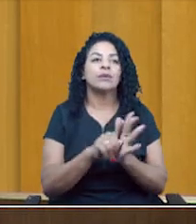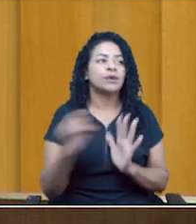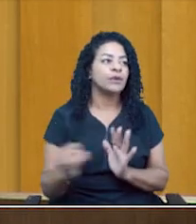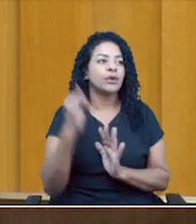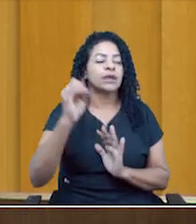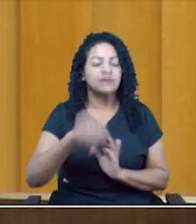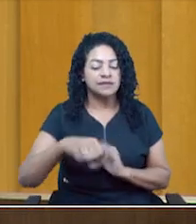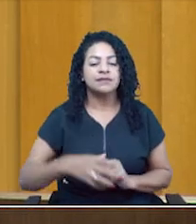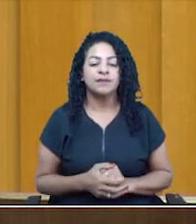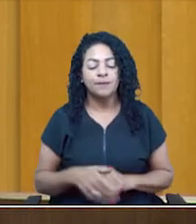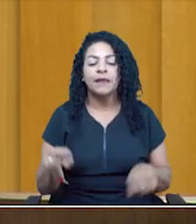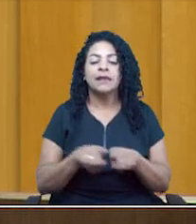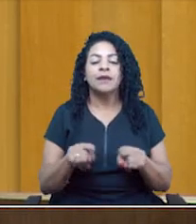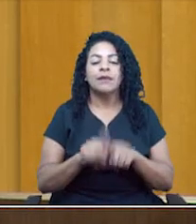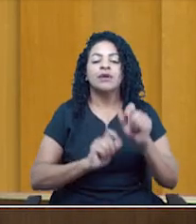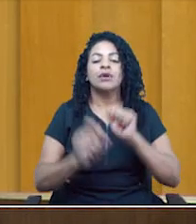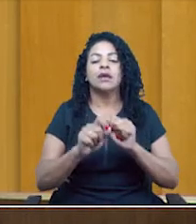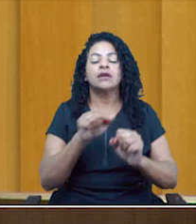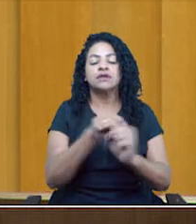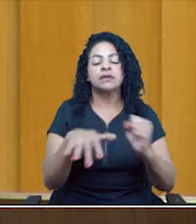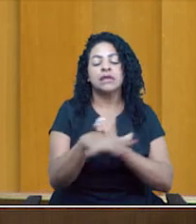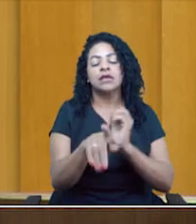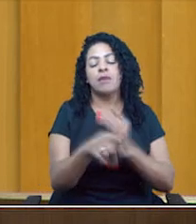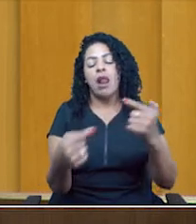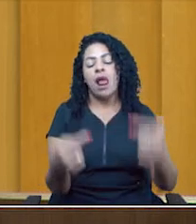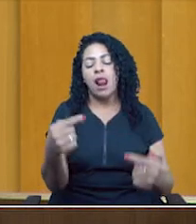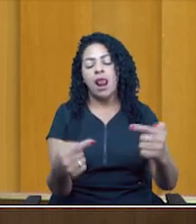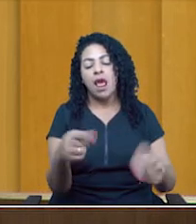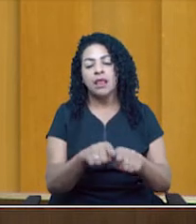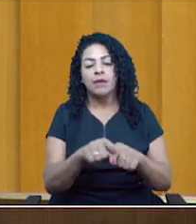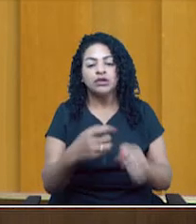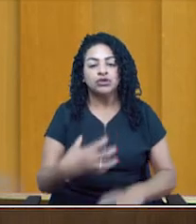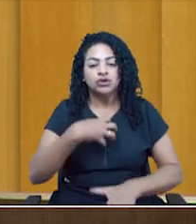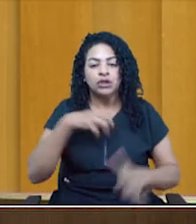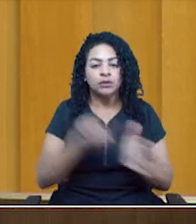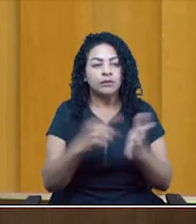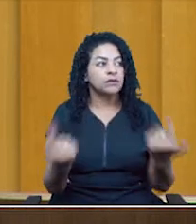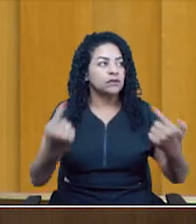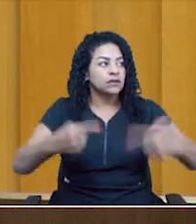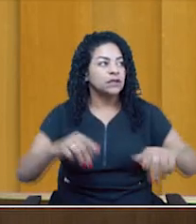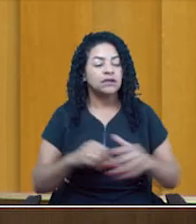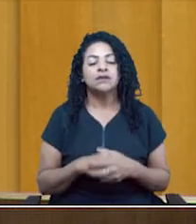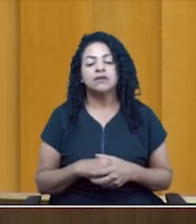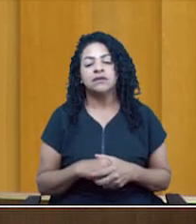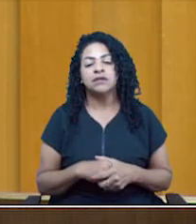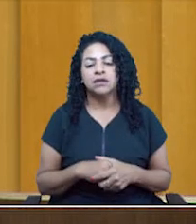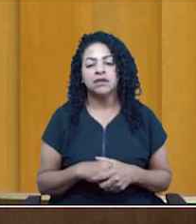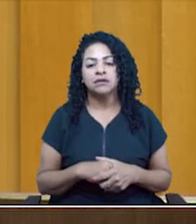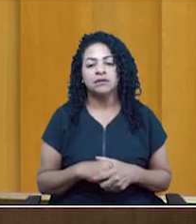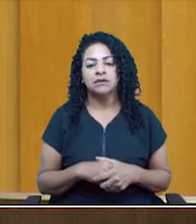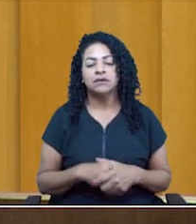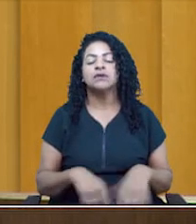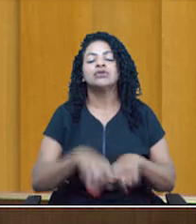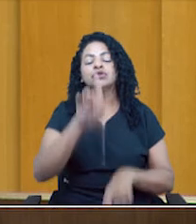a participação da sociedade no debate e na formulação dessas políticas públicas que envolvam os seus direitos, inclusive